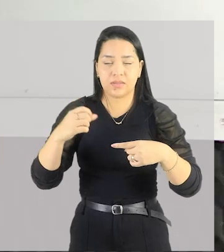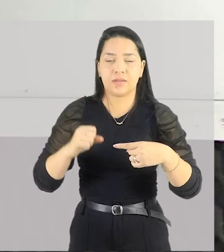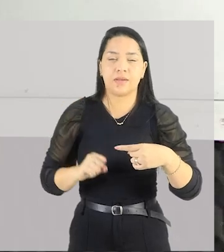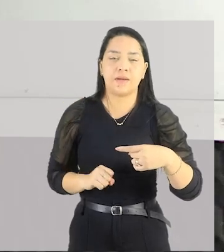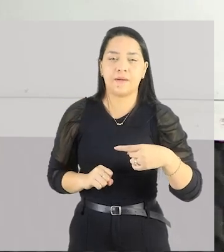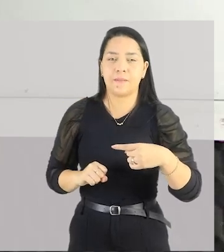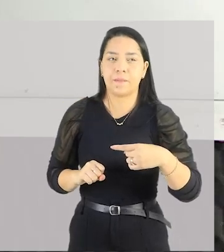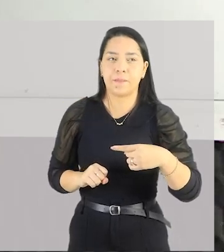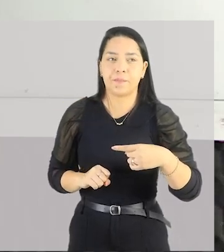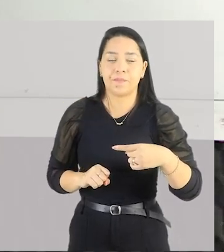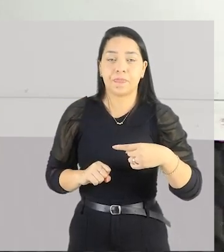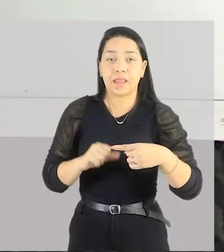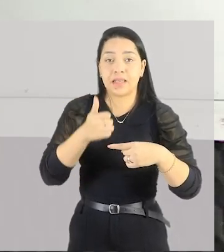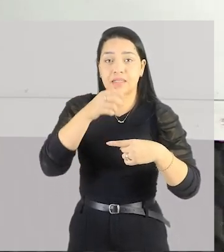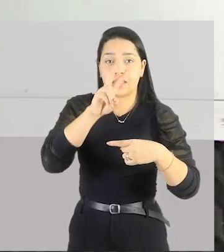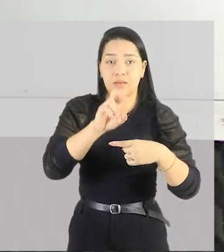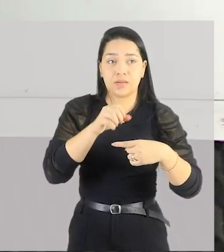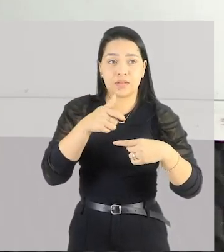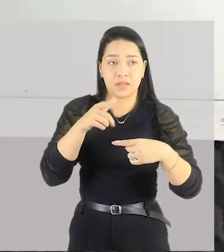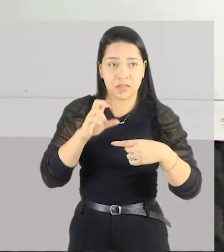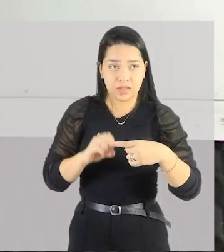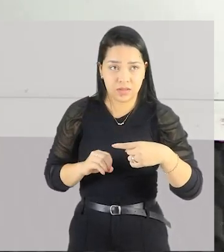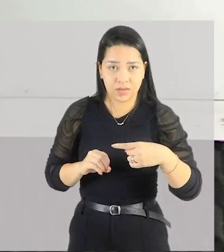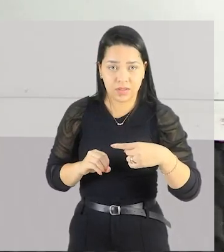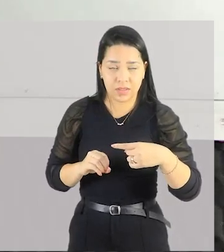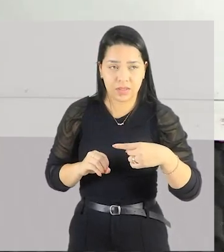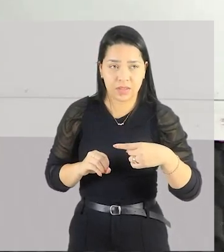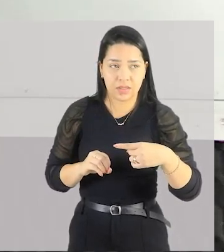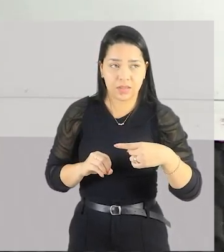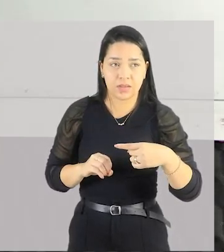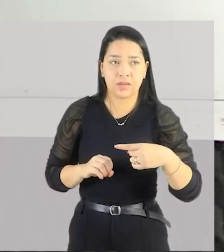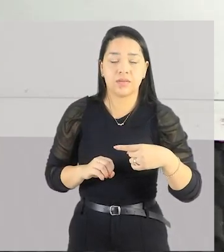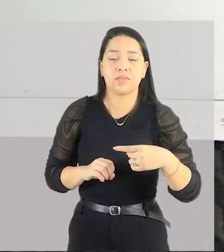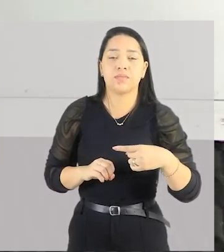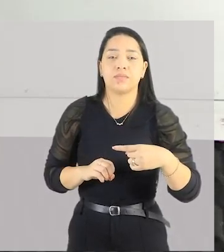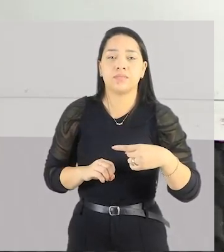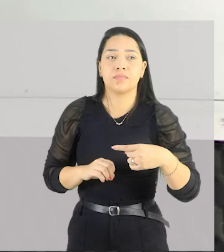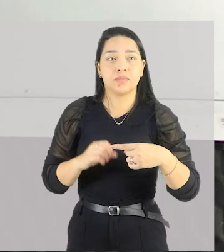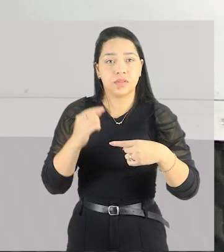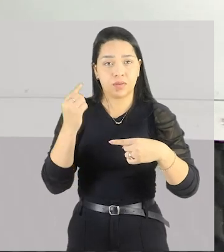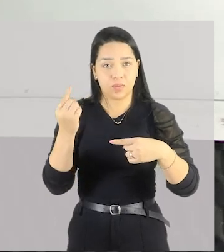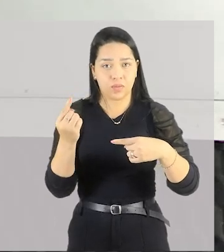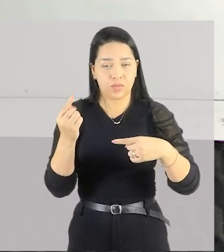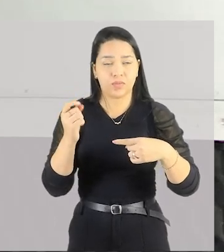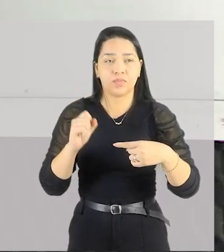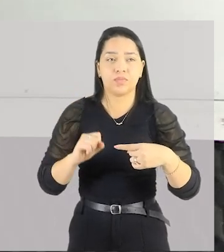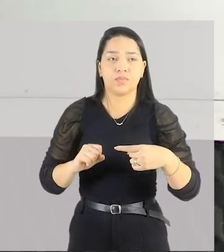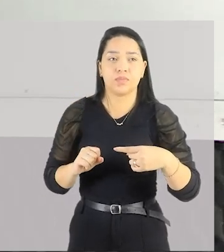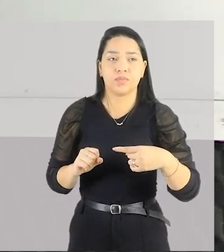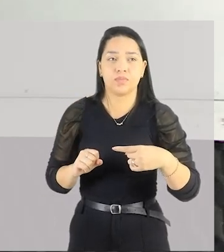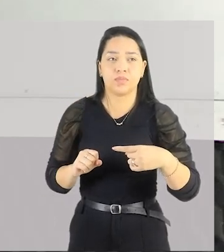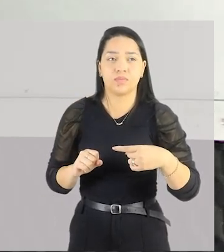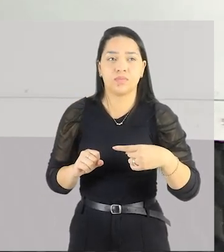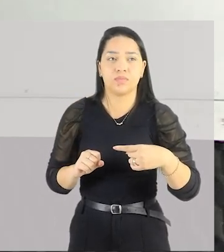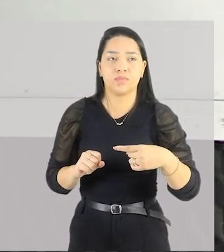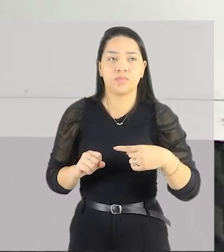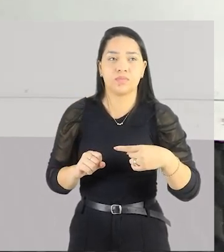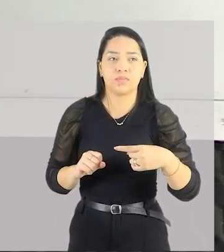0,3. 150 por 50 por 150, duvido. Dá 1, né?